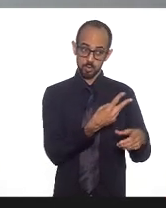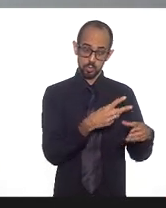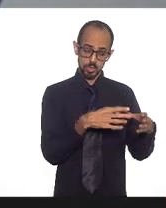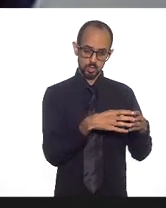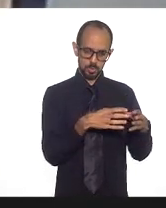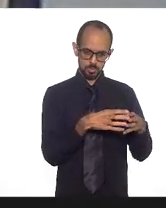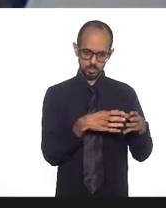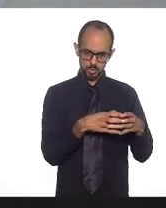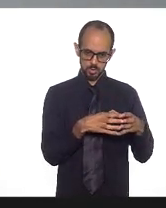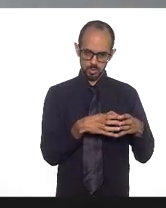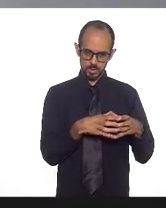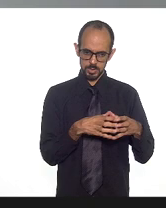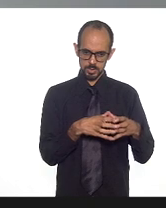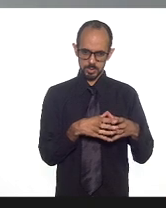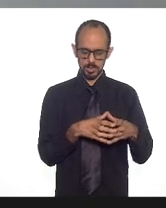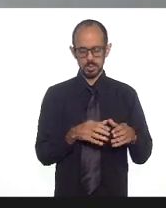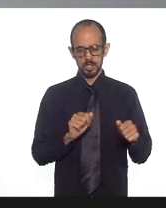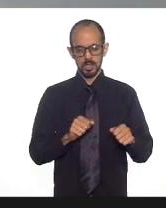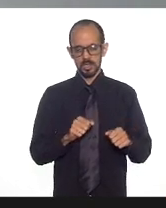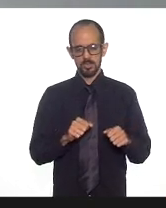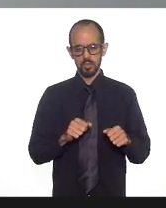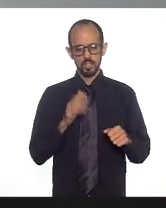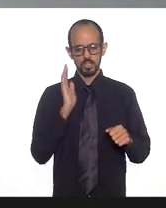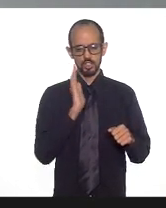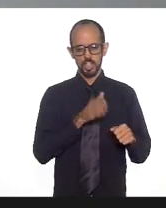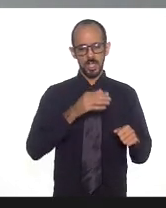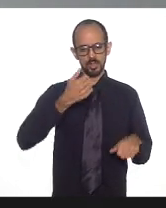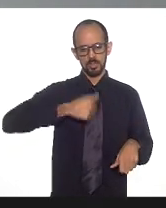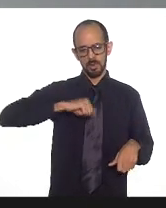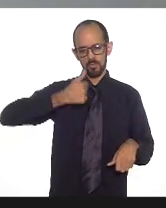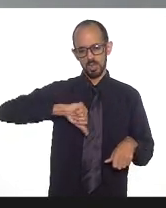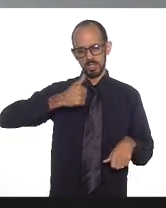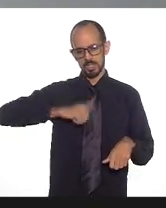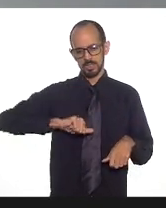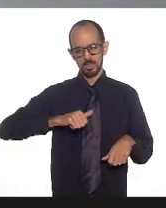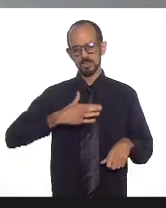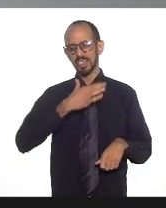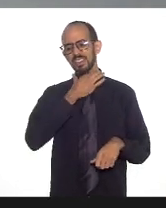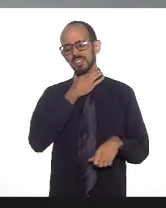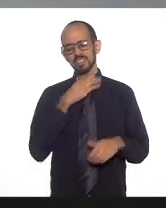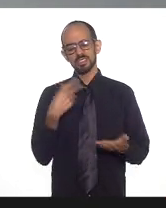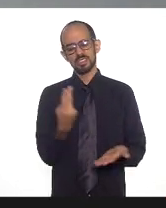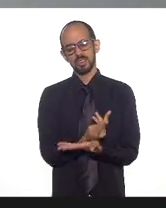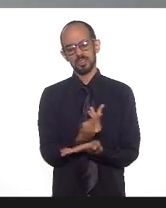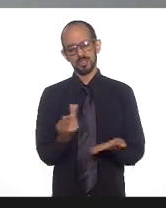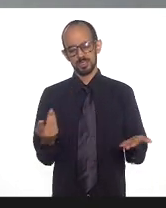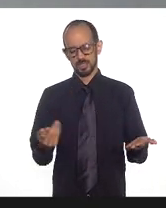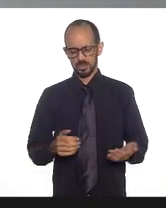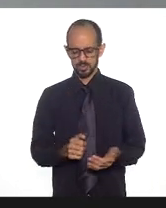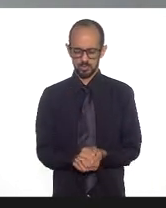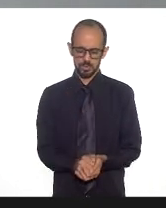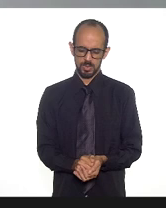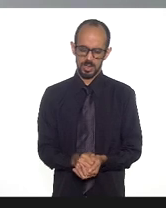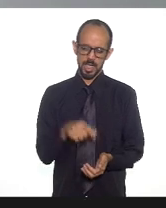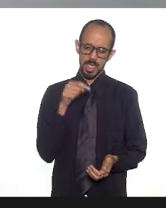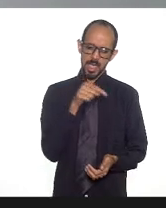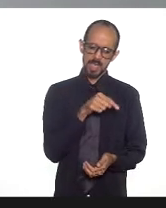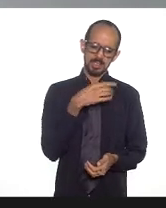e passo logo para a gente fazer uma análise em relação à questão da crise que nós estamos passando. E essa crise,